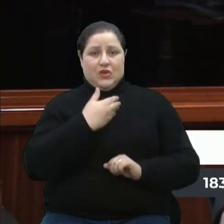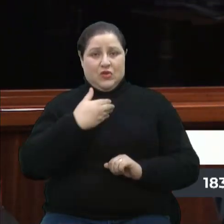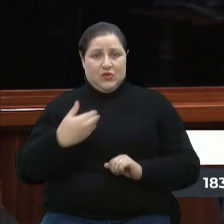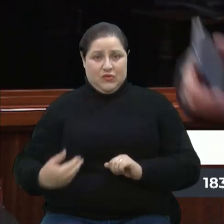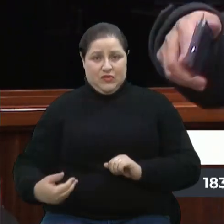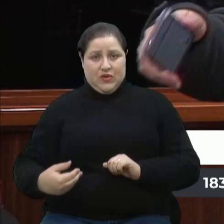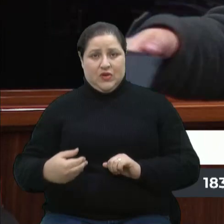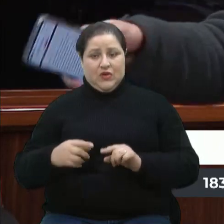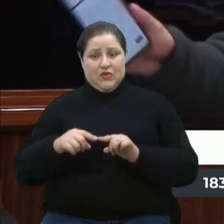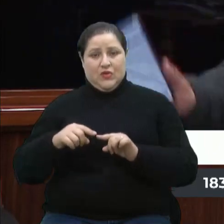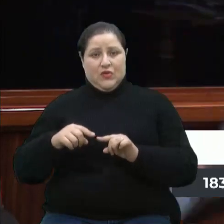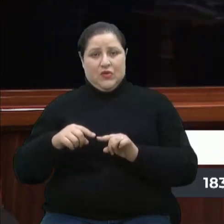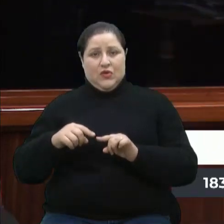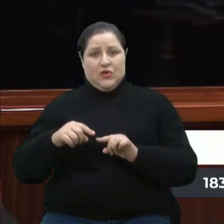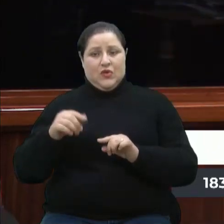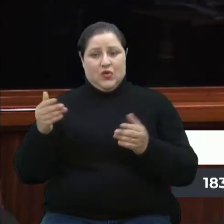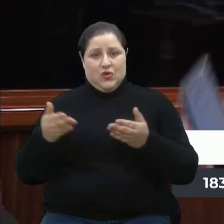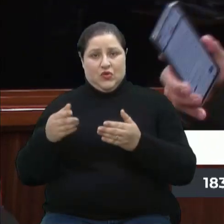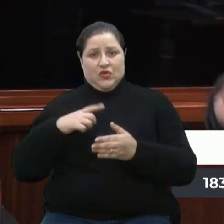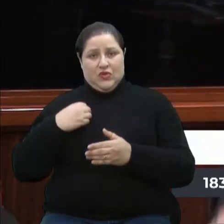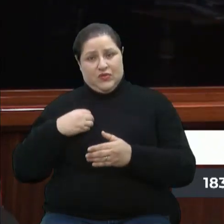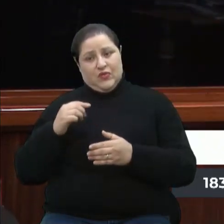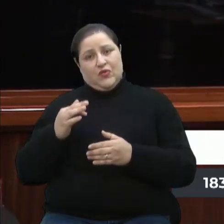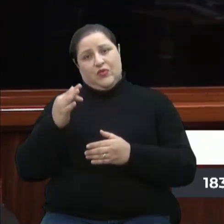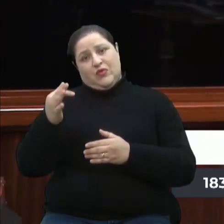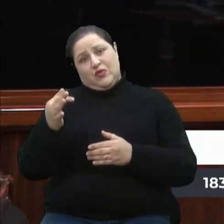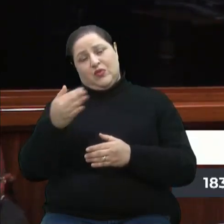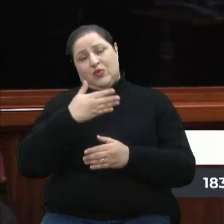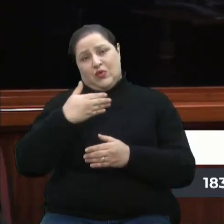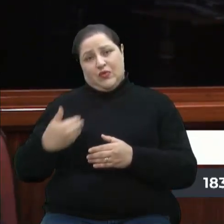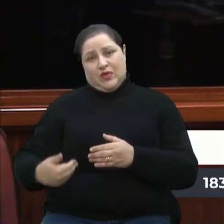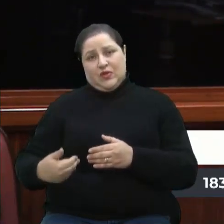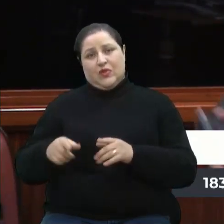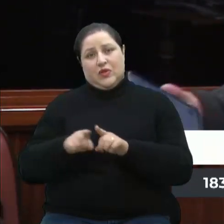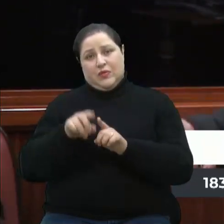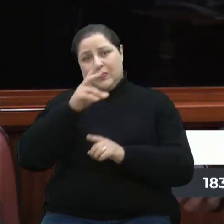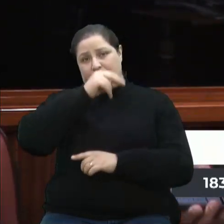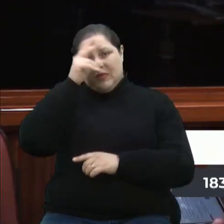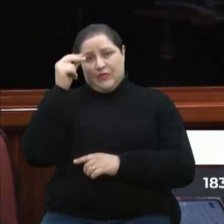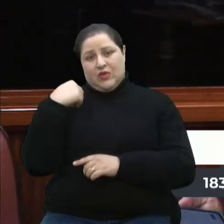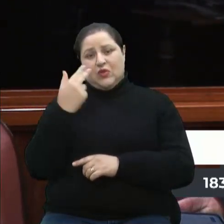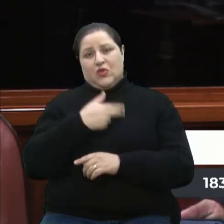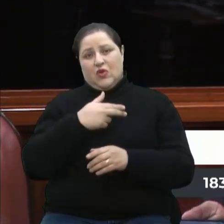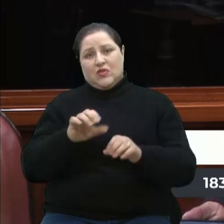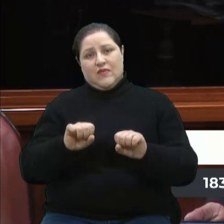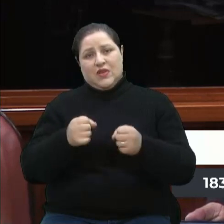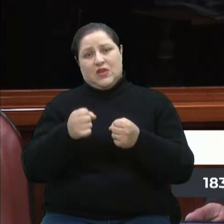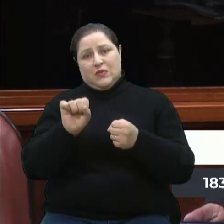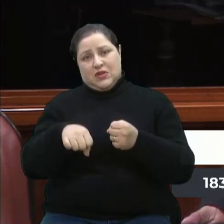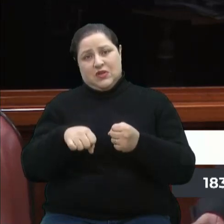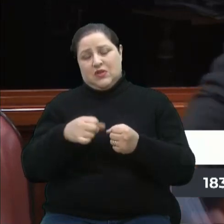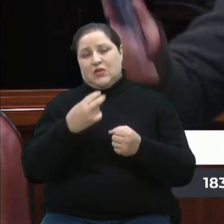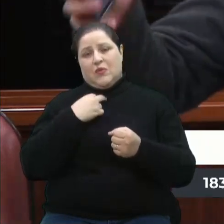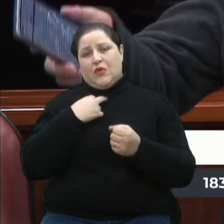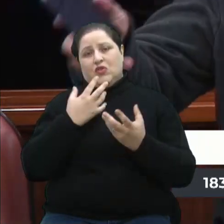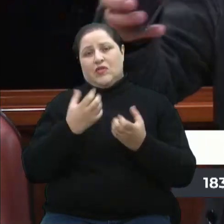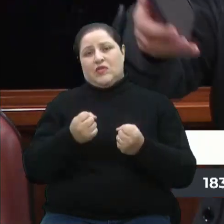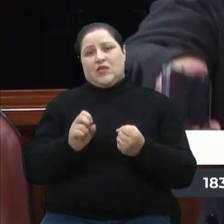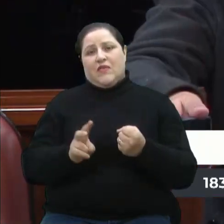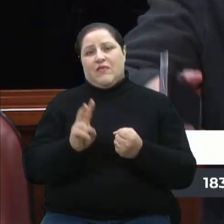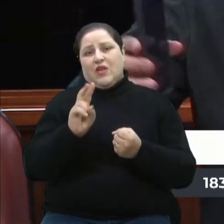do próximo, do governador atual ou do próximo e do prefeito. Então, nós defendemos sim, é inadmissível o valor da gasolina. Mas